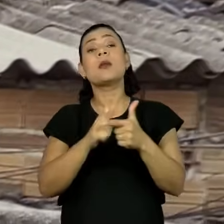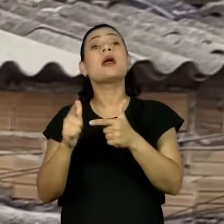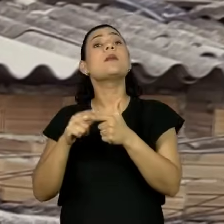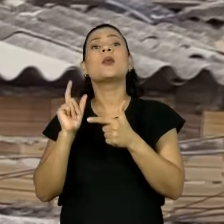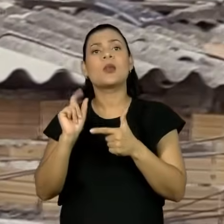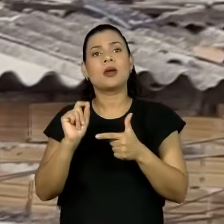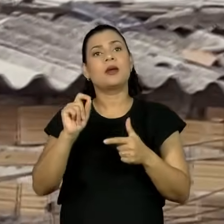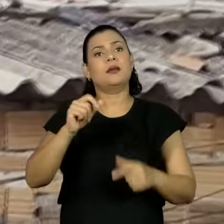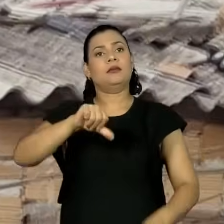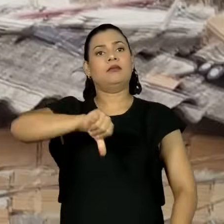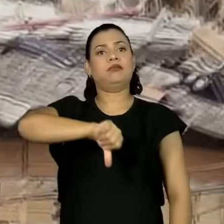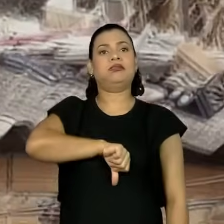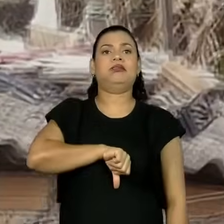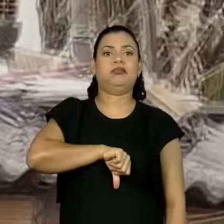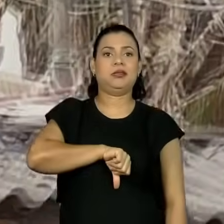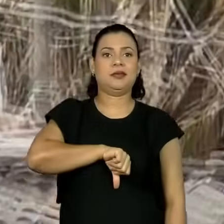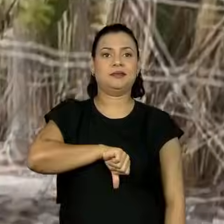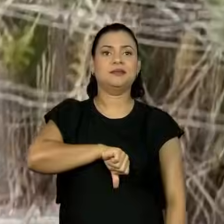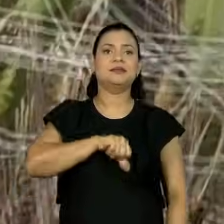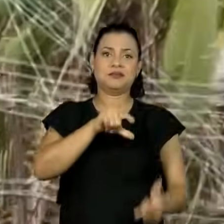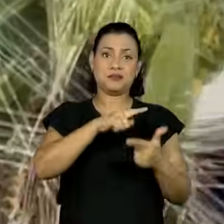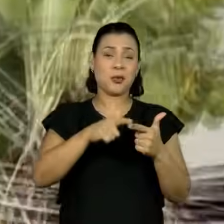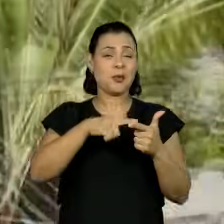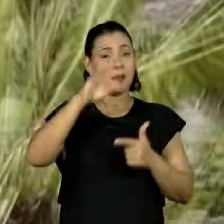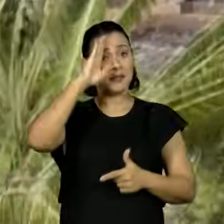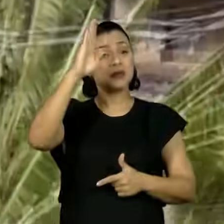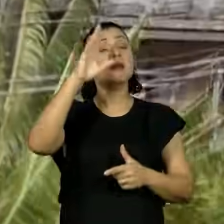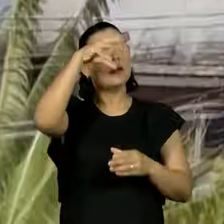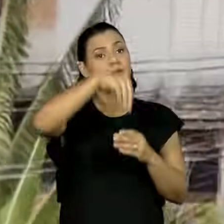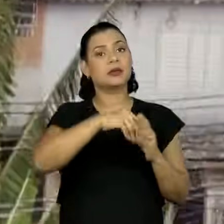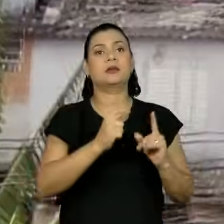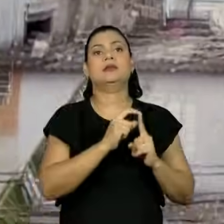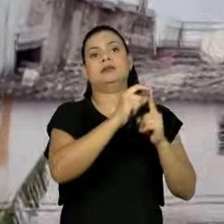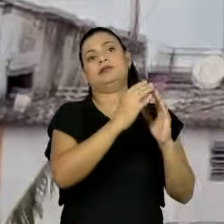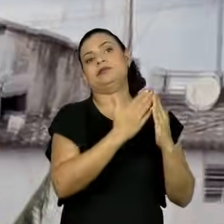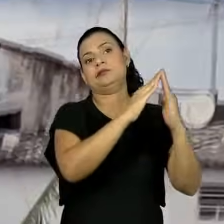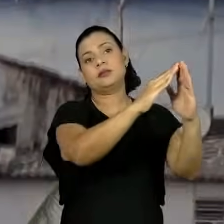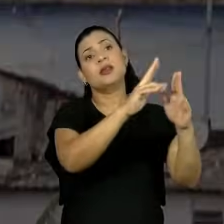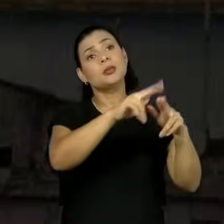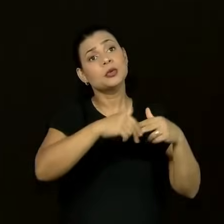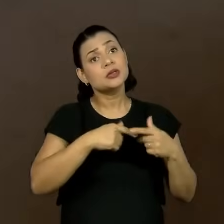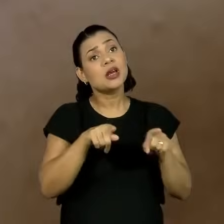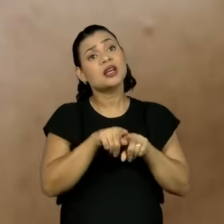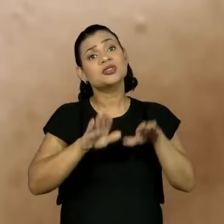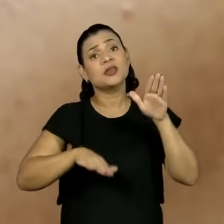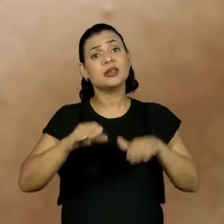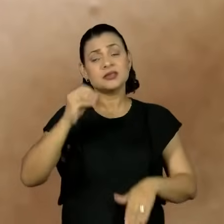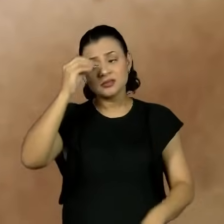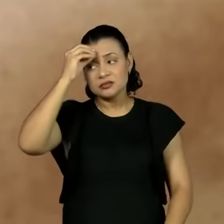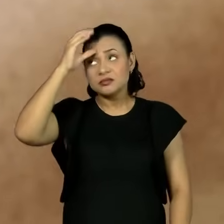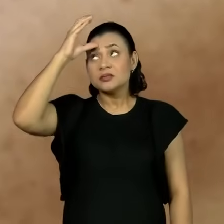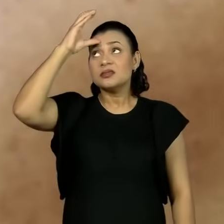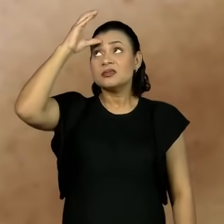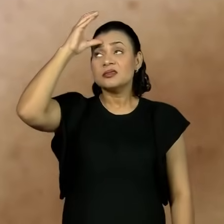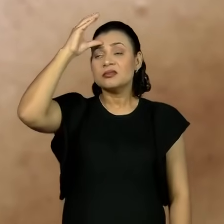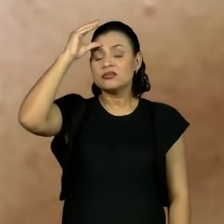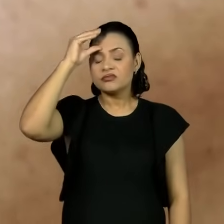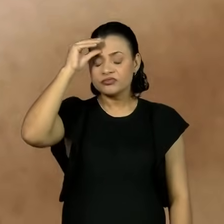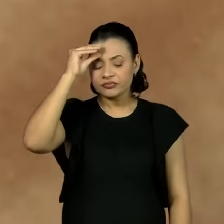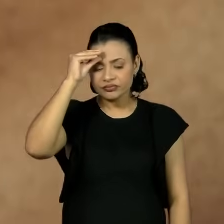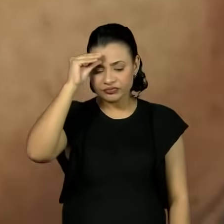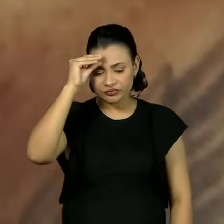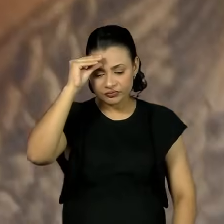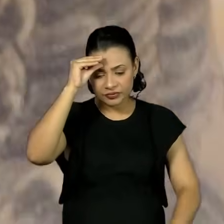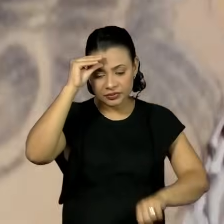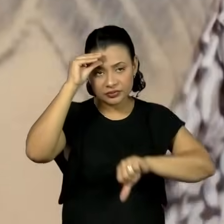falta de autoestima. E essa falta de autoestima, ela se manifesta em tudo. A falta de autoestima intelectual, a falta de autoestima estética, é uma